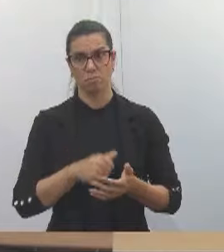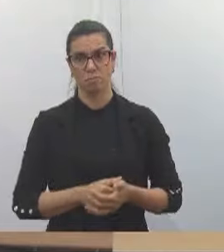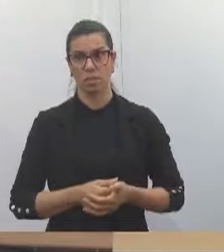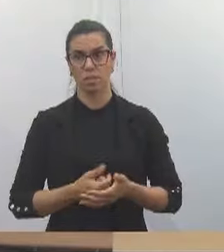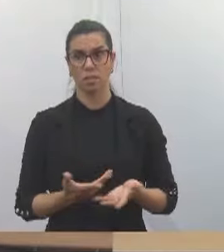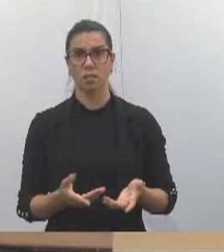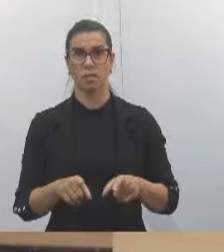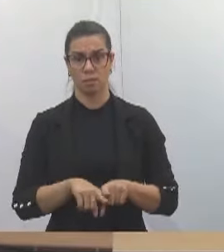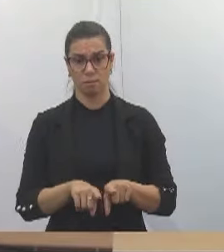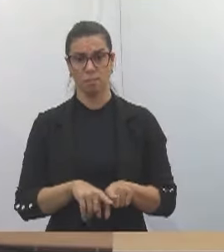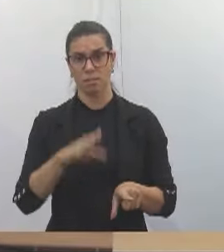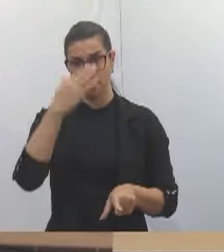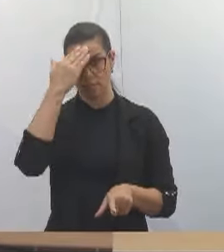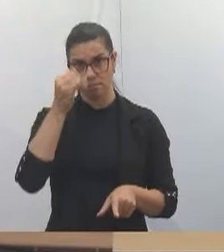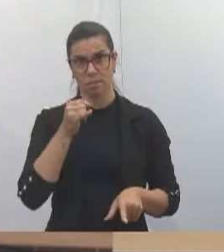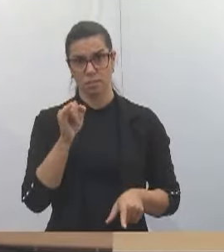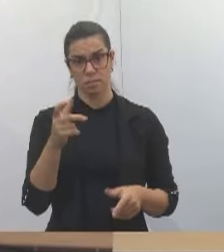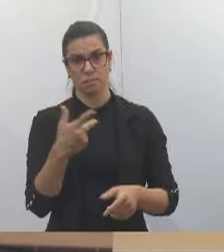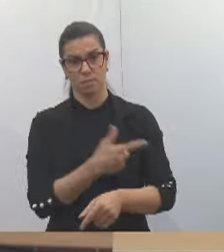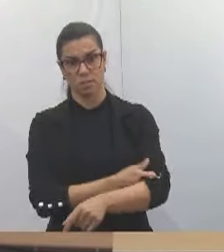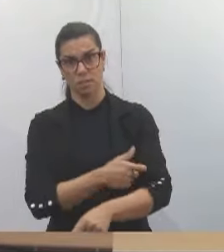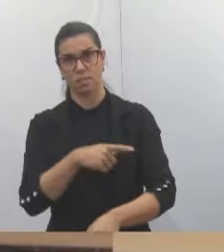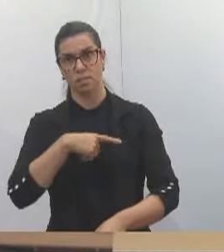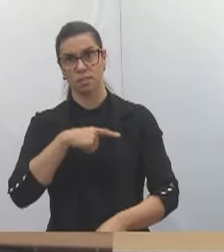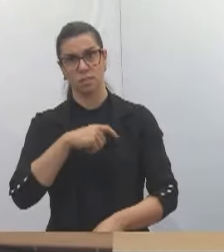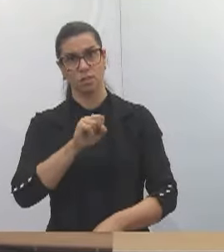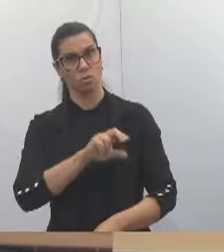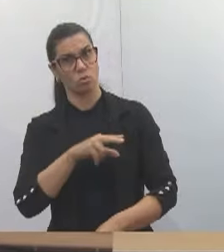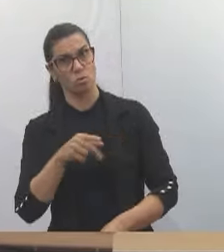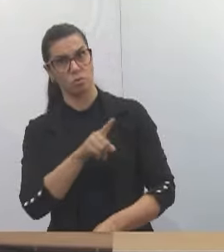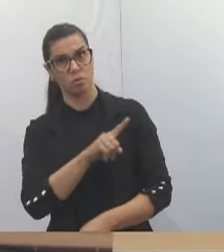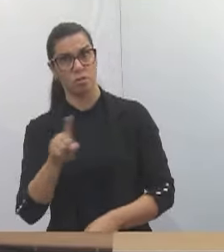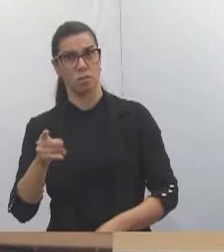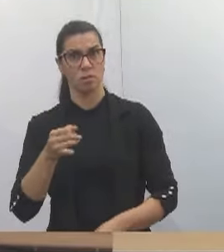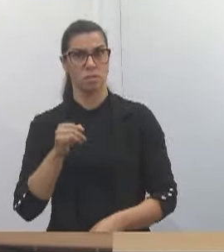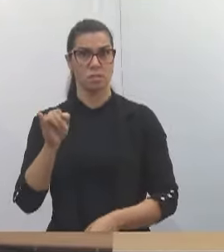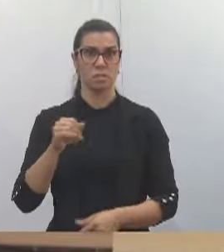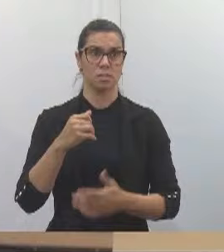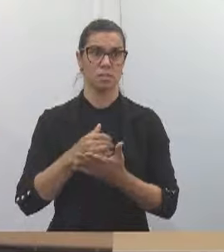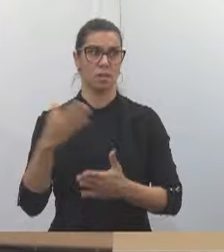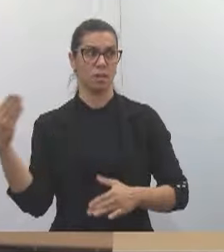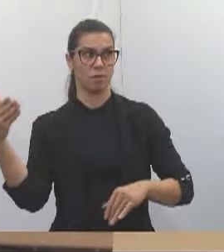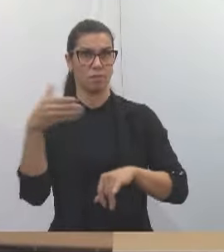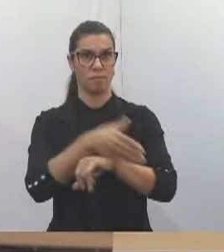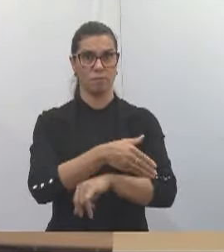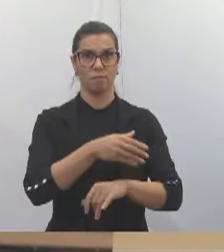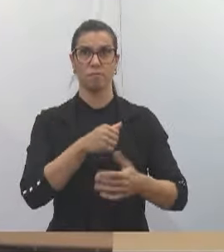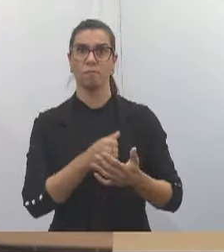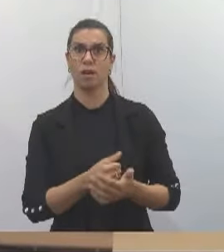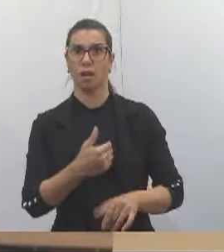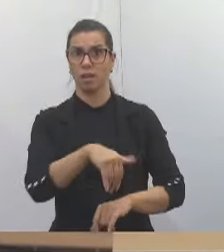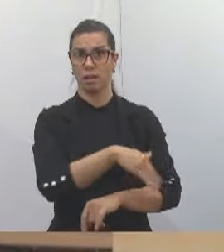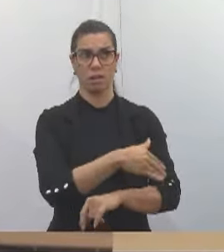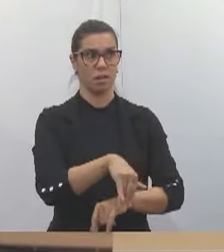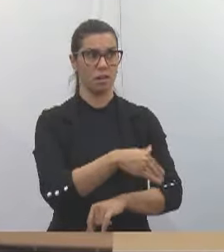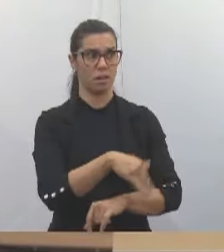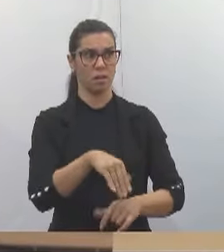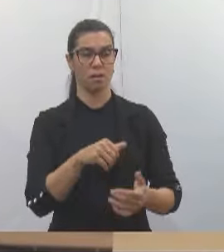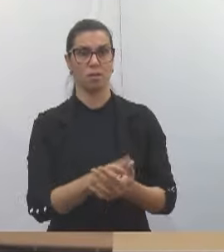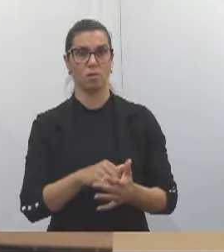se é vacinado ou não. Sabe por quê? Porque um animal desse sai na rua e não tem vacina de raiva, ele morde alguém do